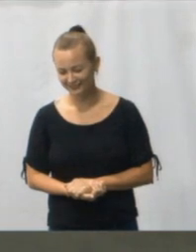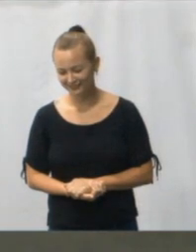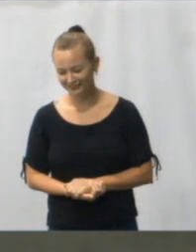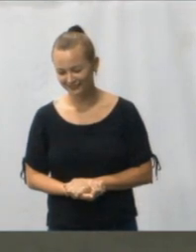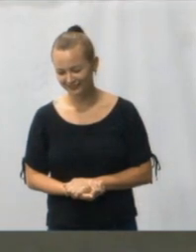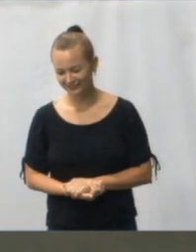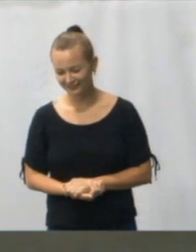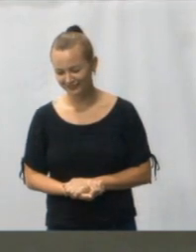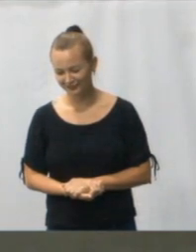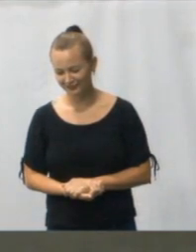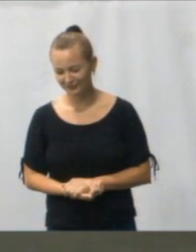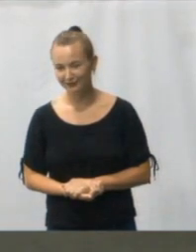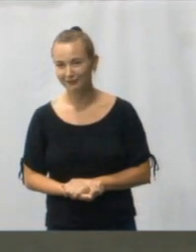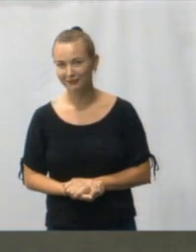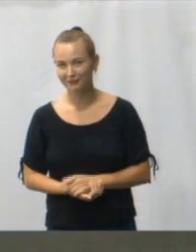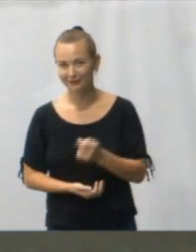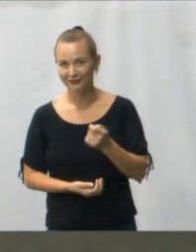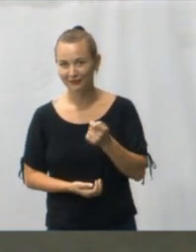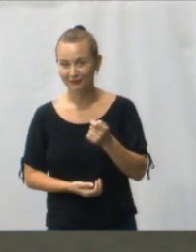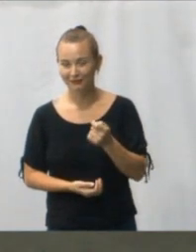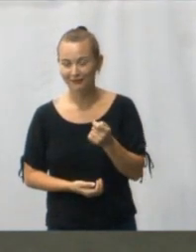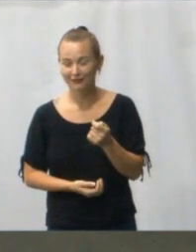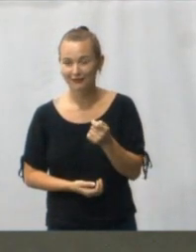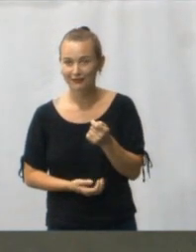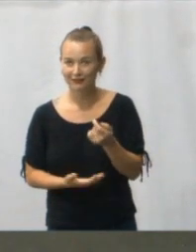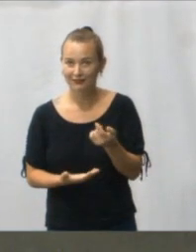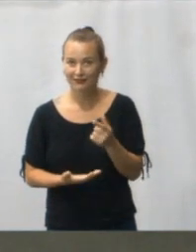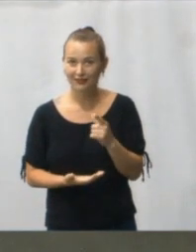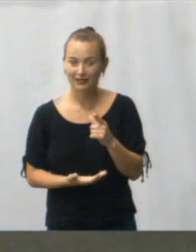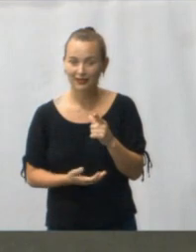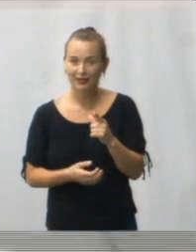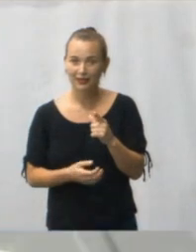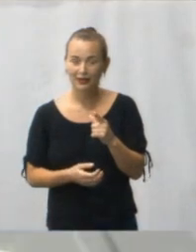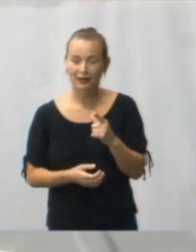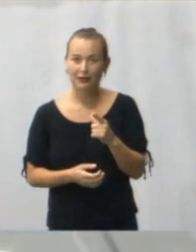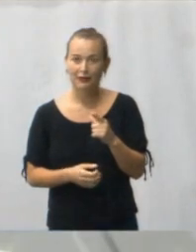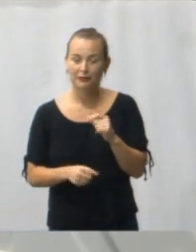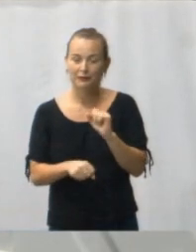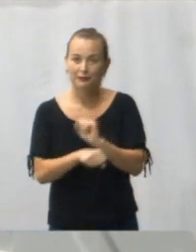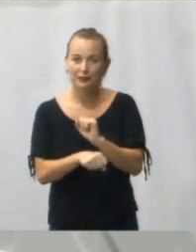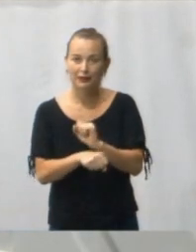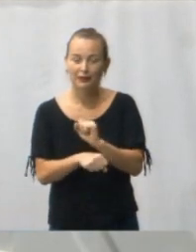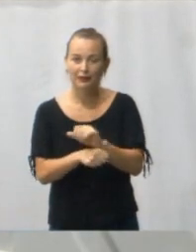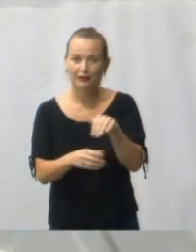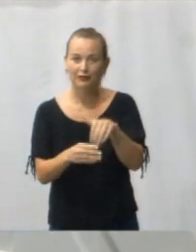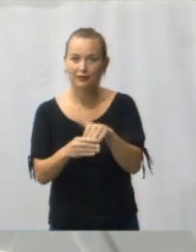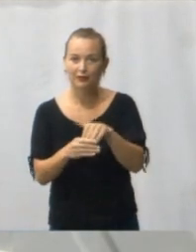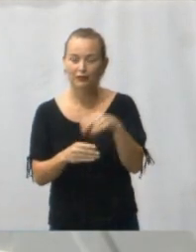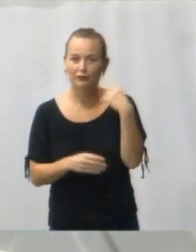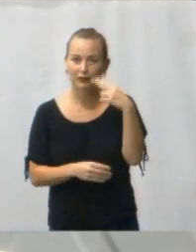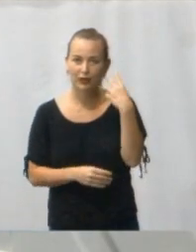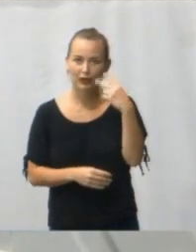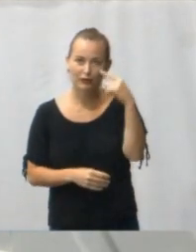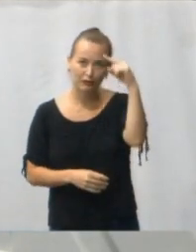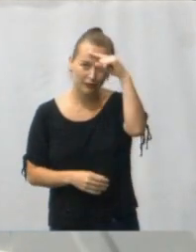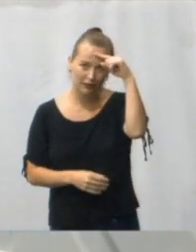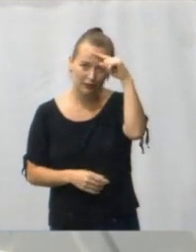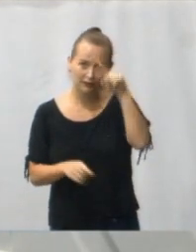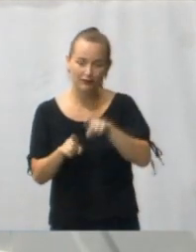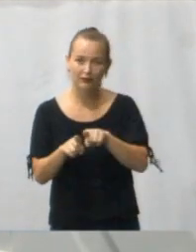Ainda, a presidência ainda aguarda a votação do Aloysio Varejão, Dalton Neves e Leandro